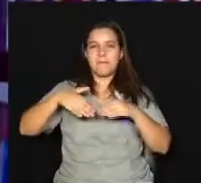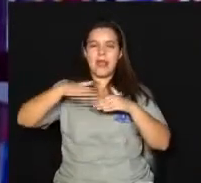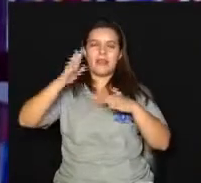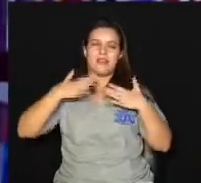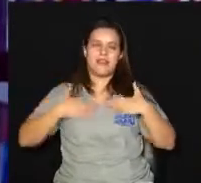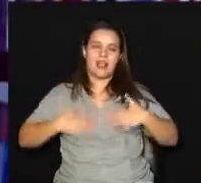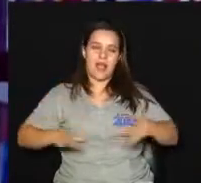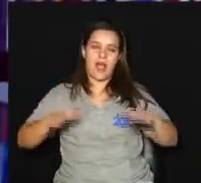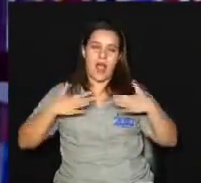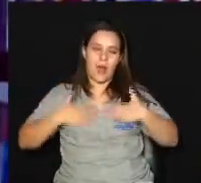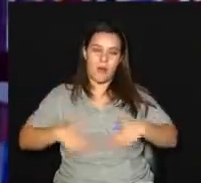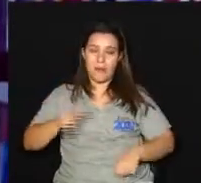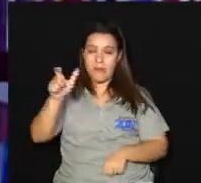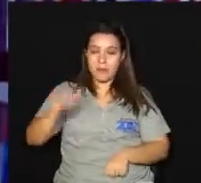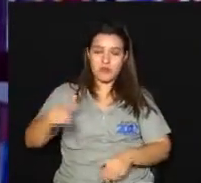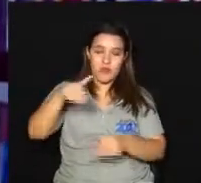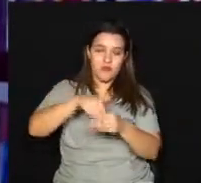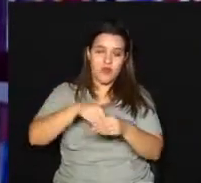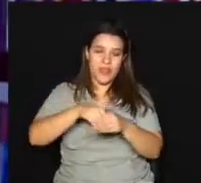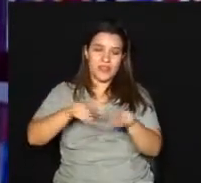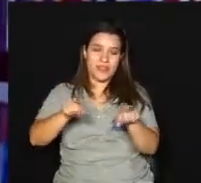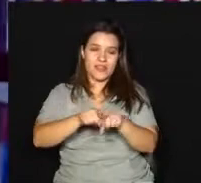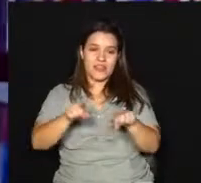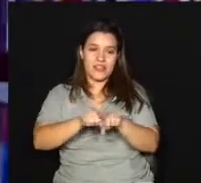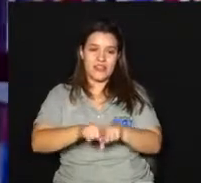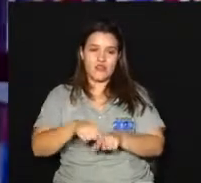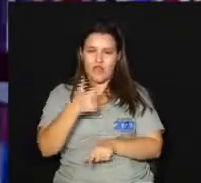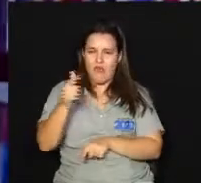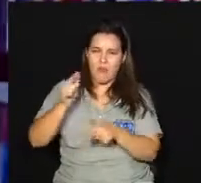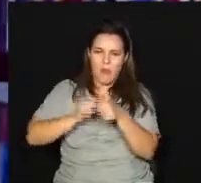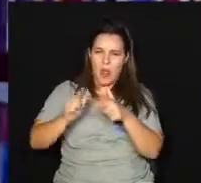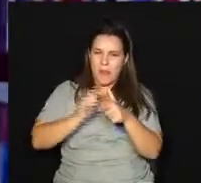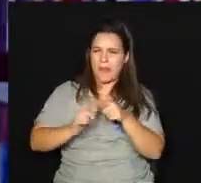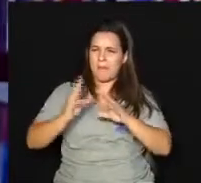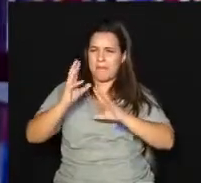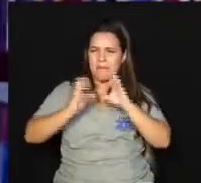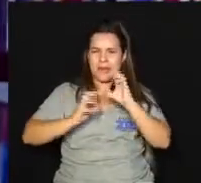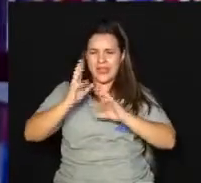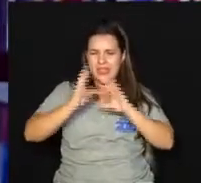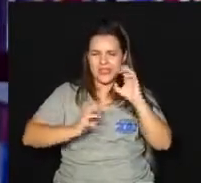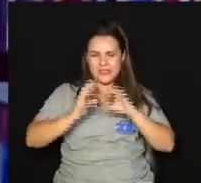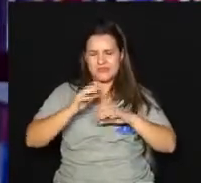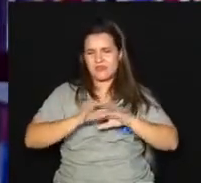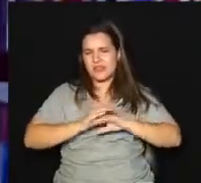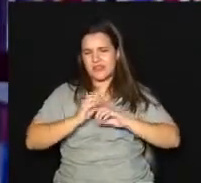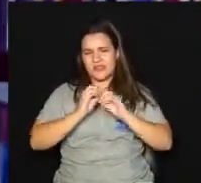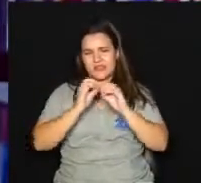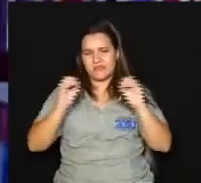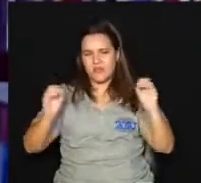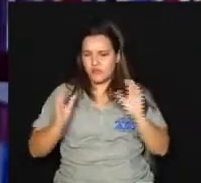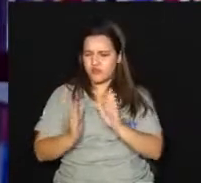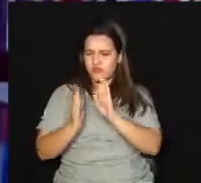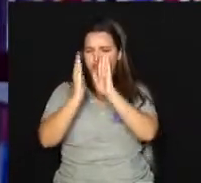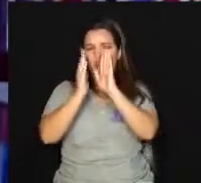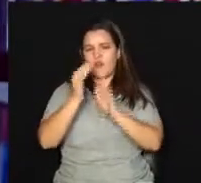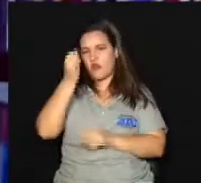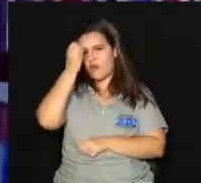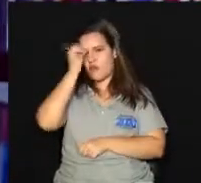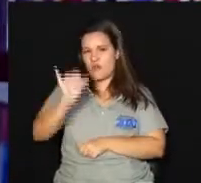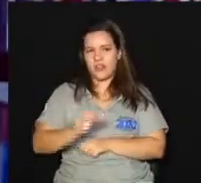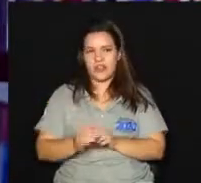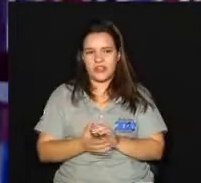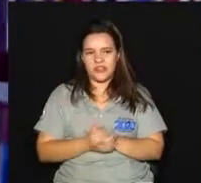tranquilidade maior para os eleitores. Então, você não teve nenhum tipo de atrito, todo tipo de confronto foi